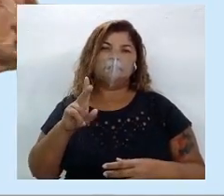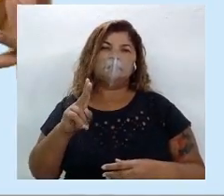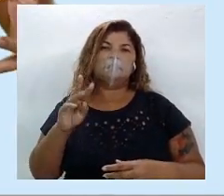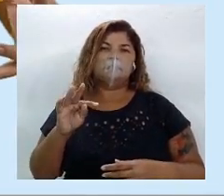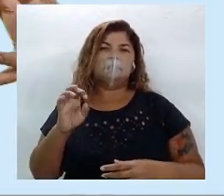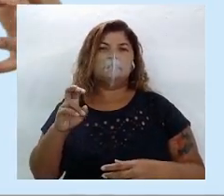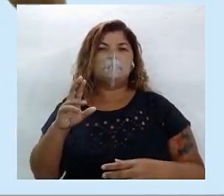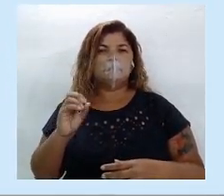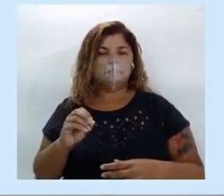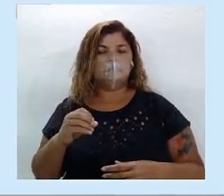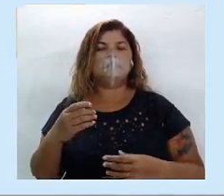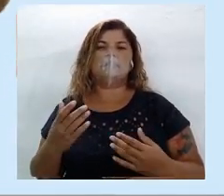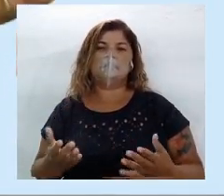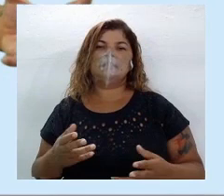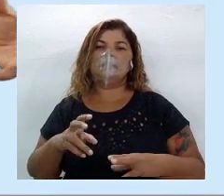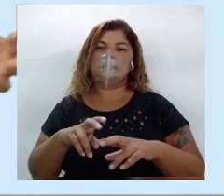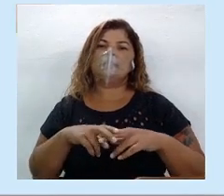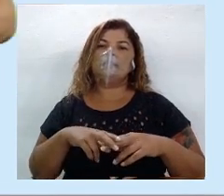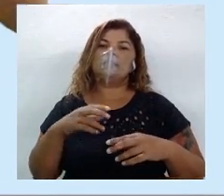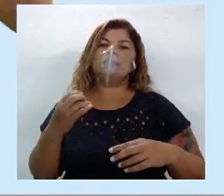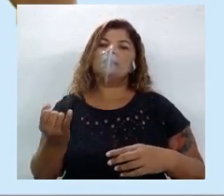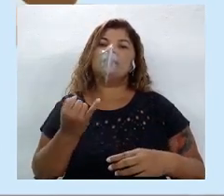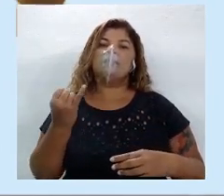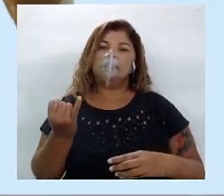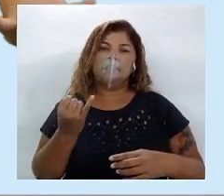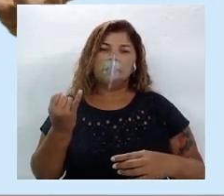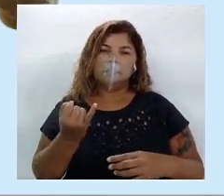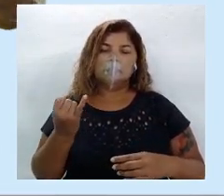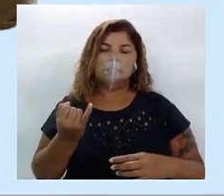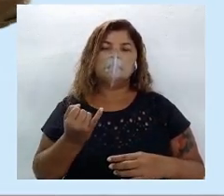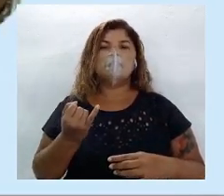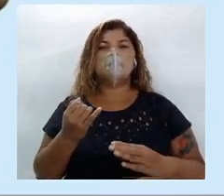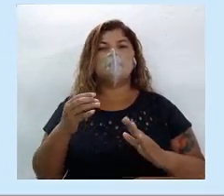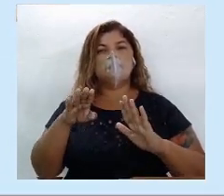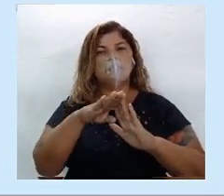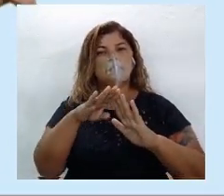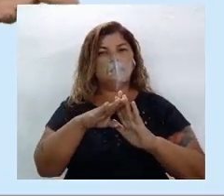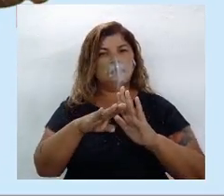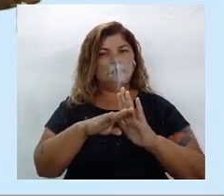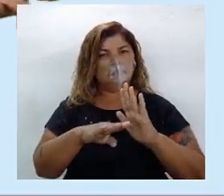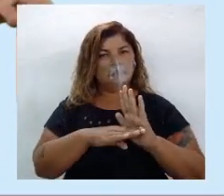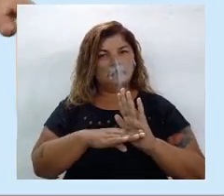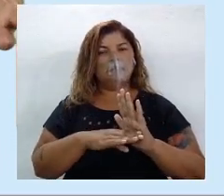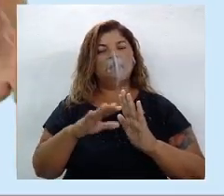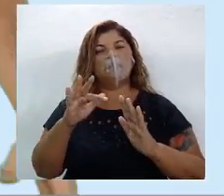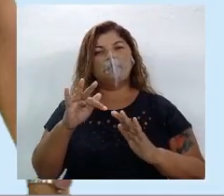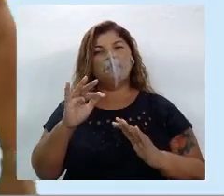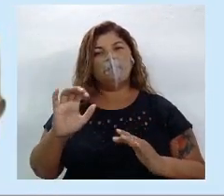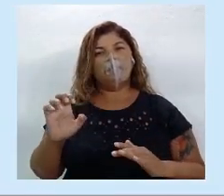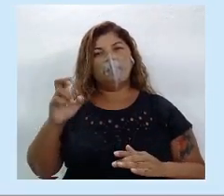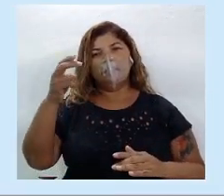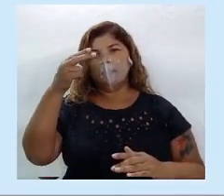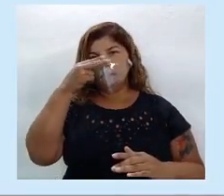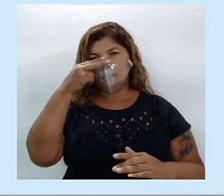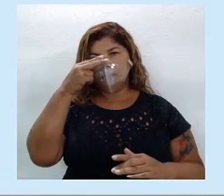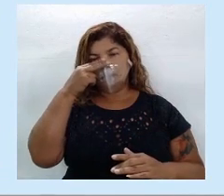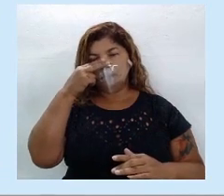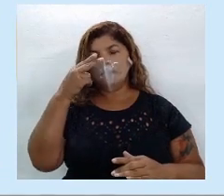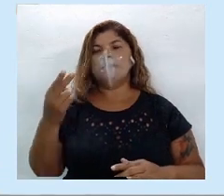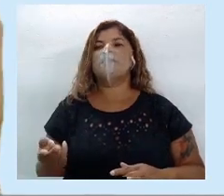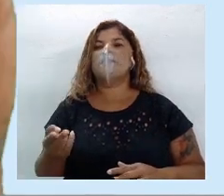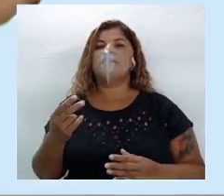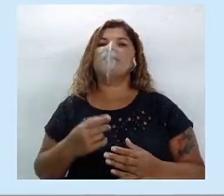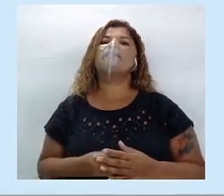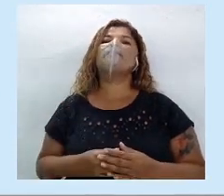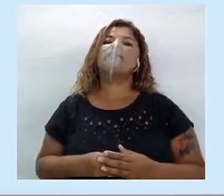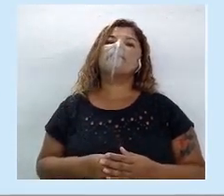de Deus. Então, é importante, veja os pontos do fundamento da fé evangélica. Prestem bem